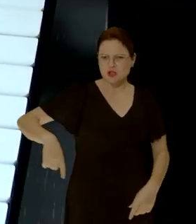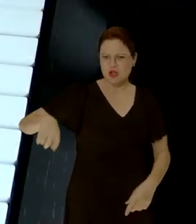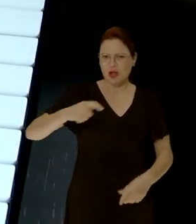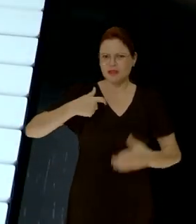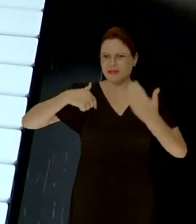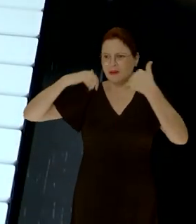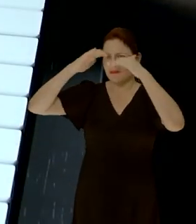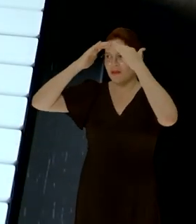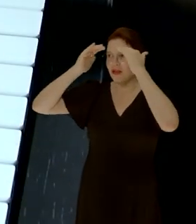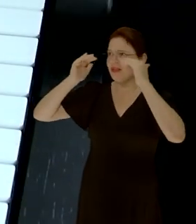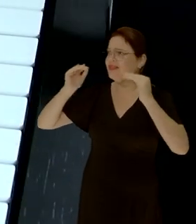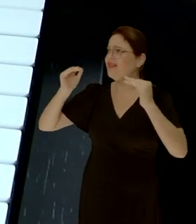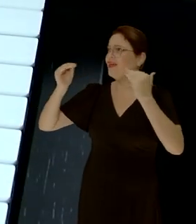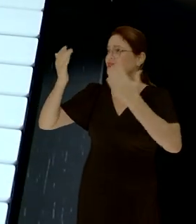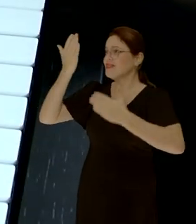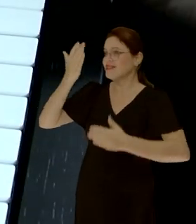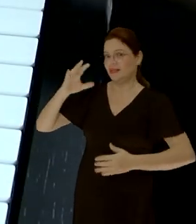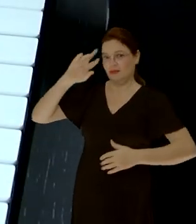aproximando,